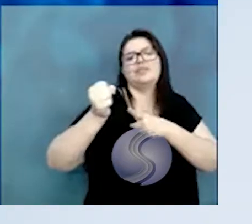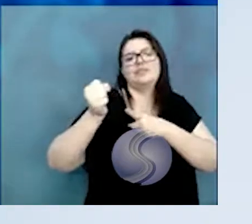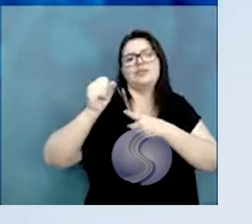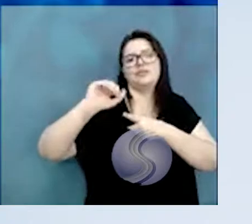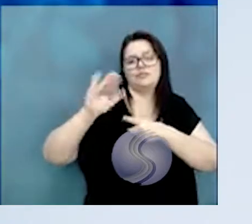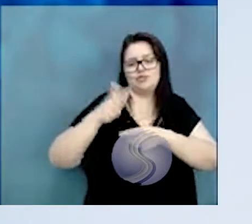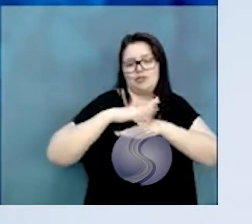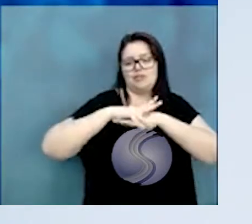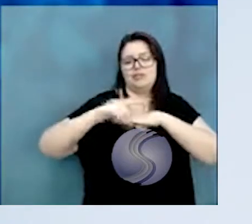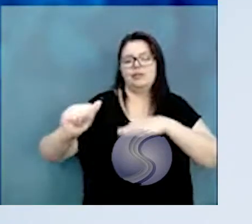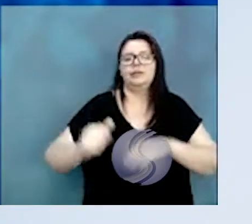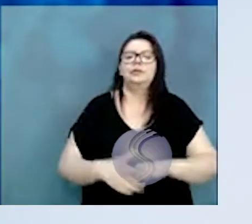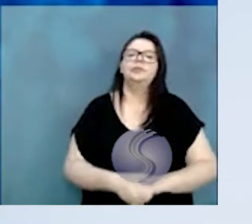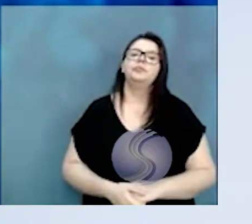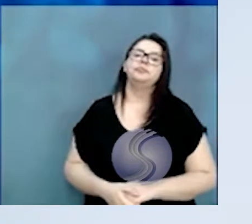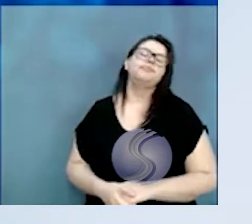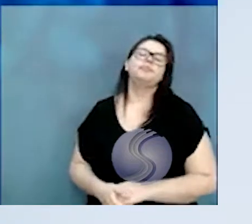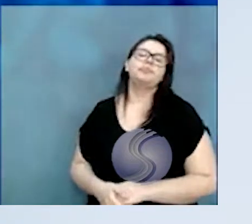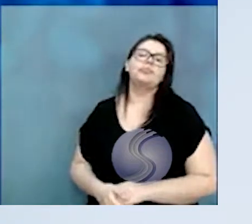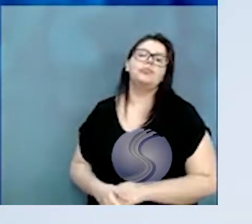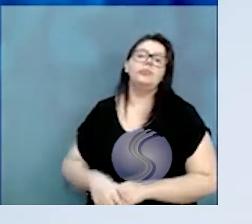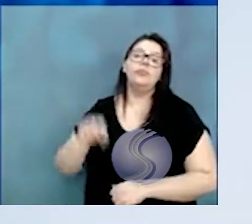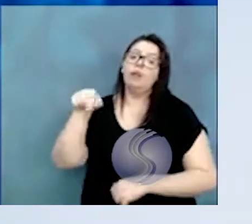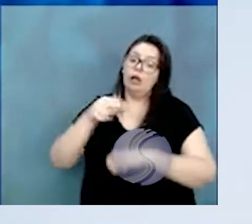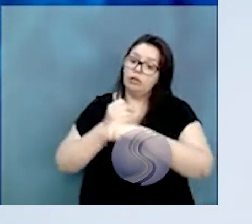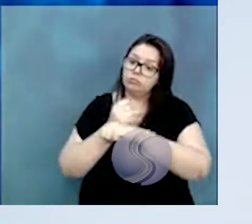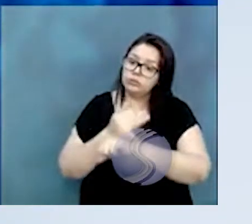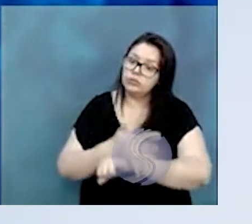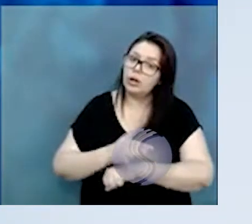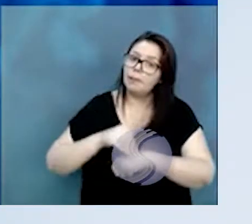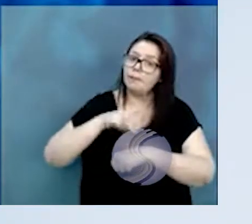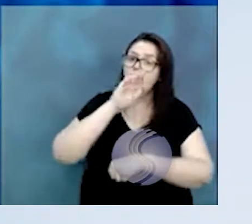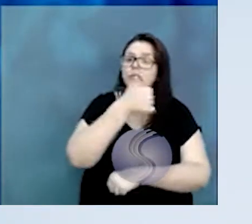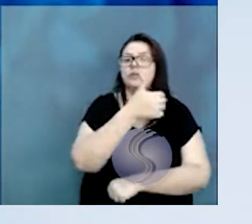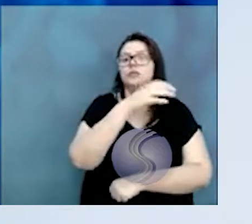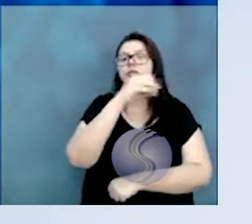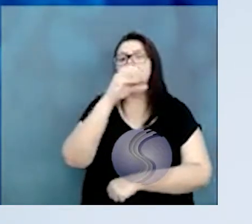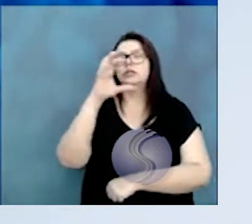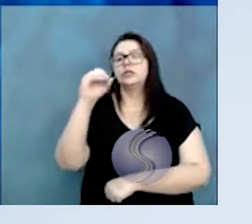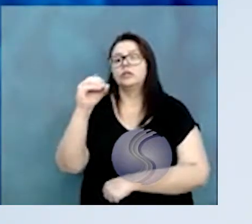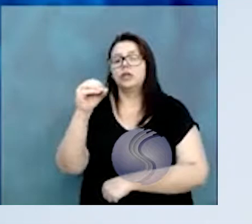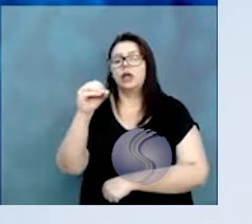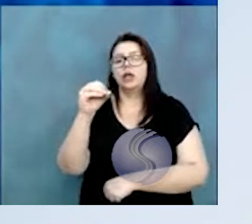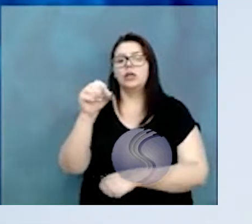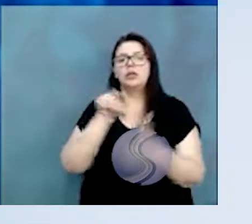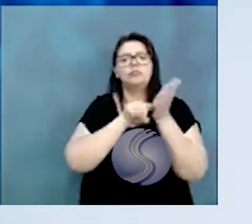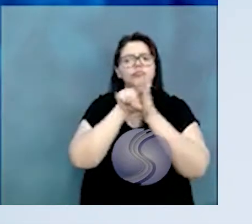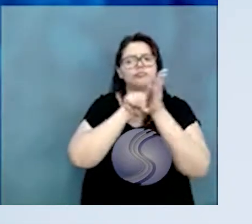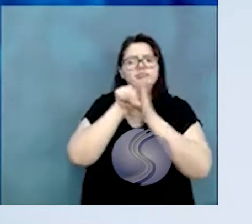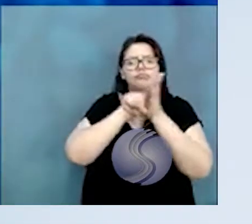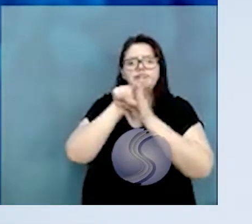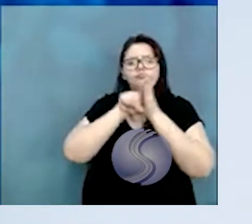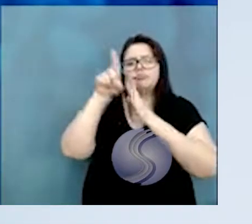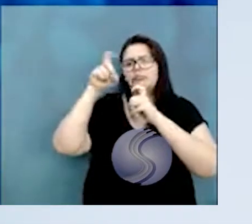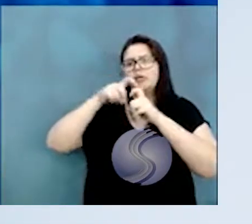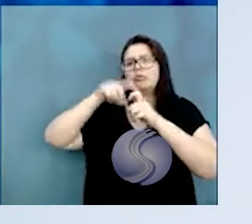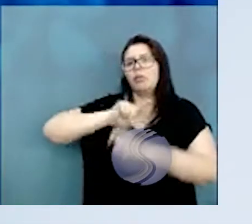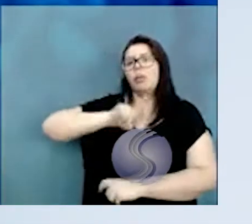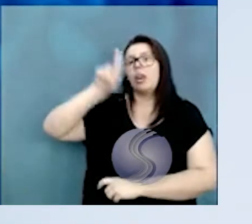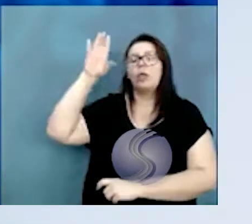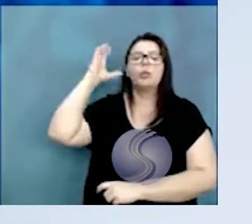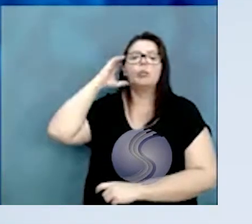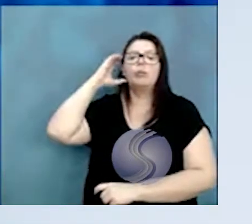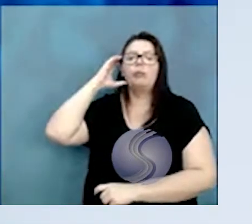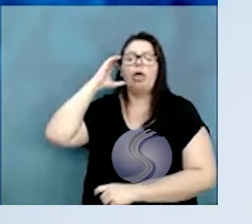2 profissionais da saúde retomaram as suas atividades e outros 39 continuam afastados em decorrência da